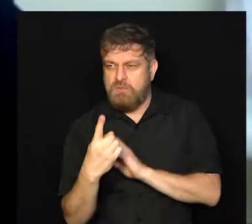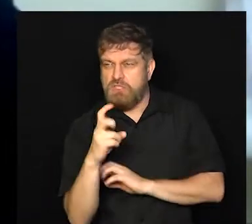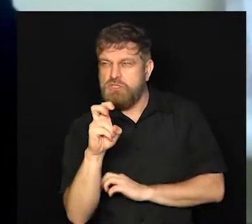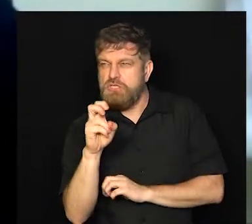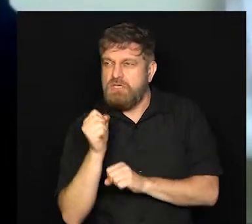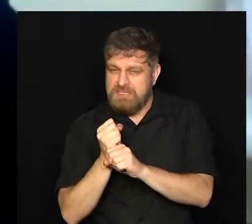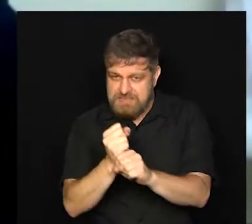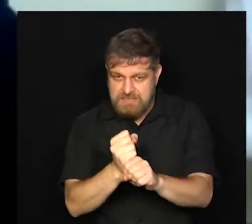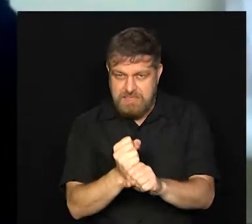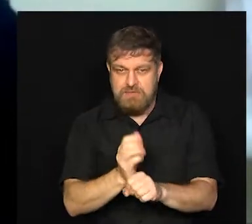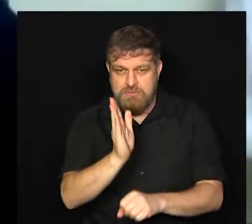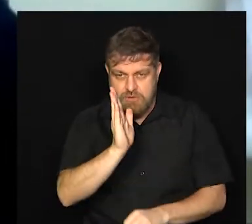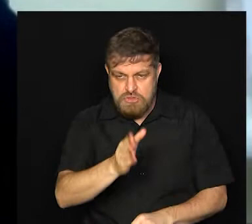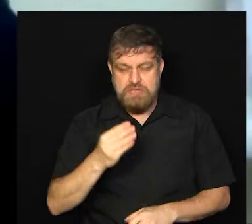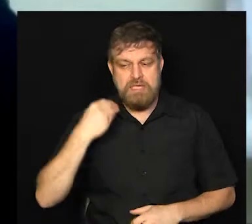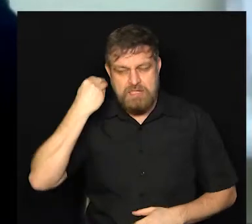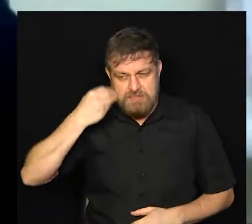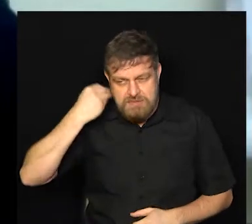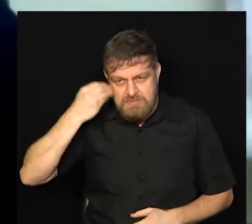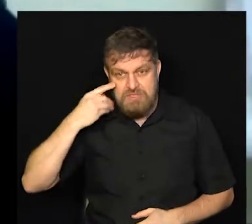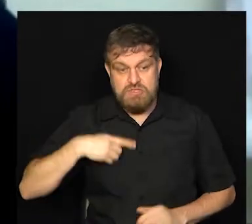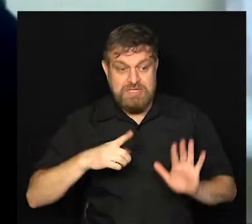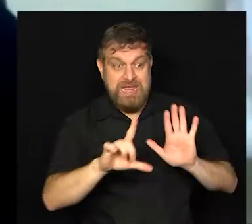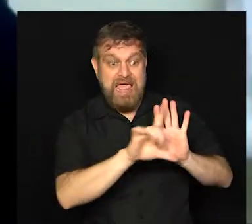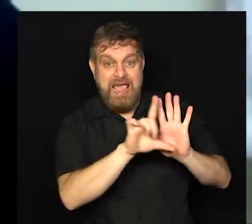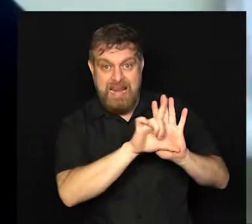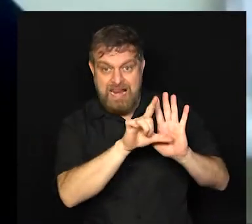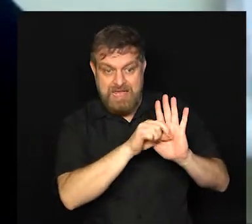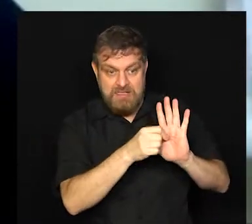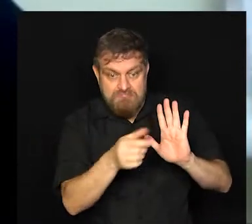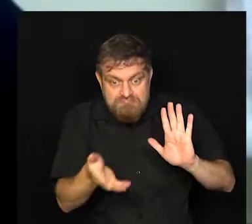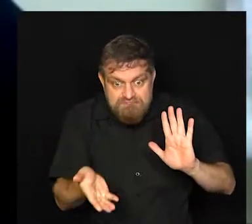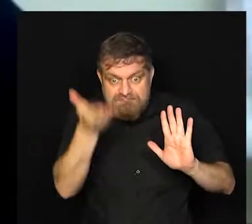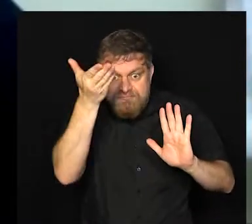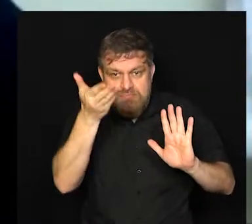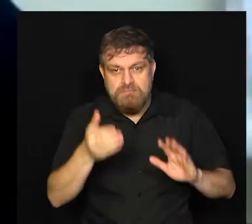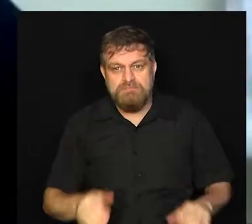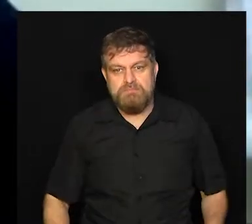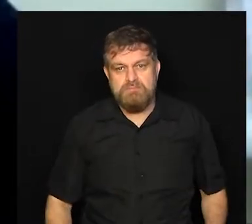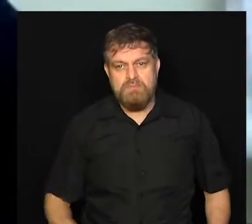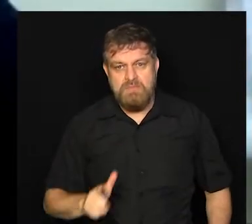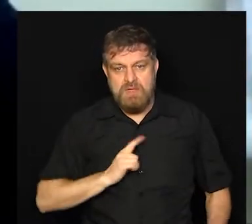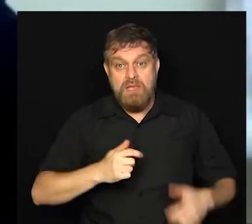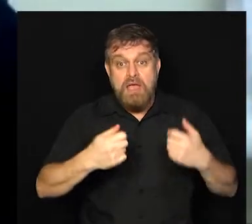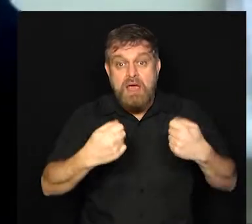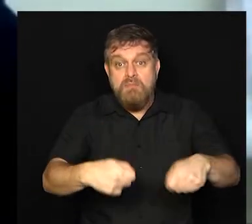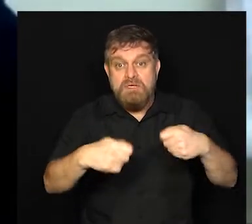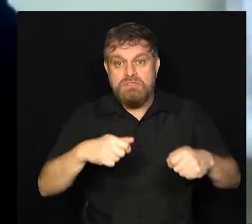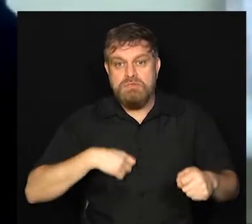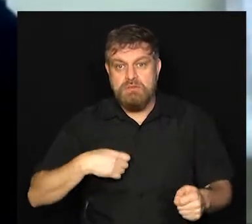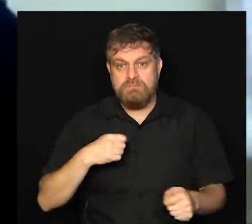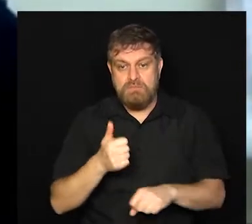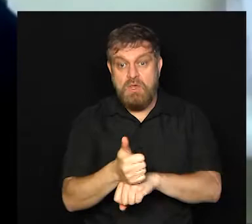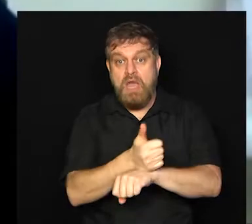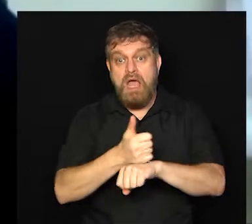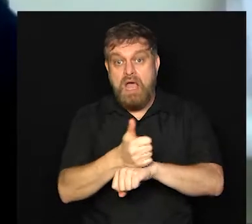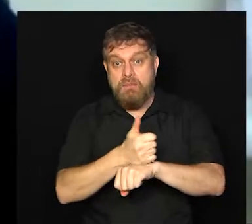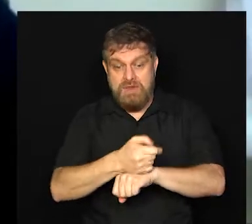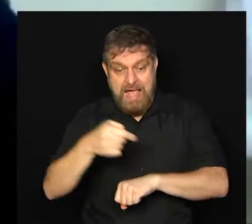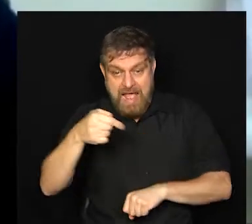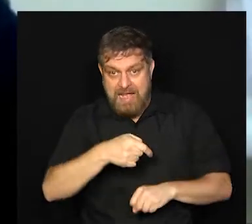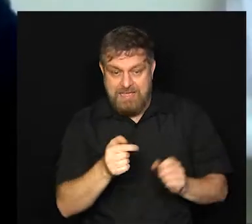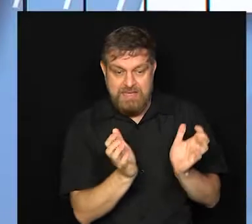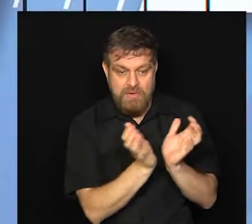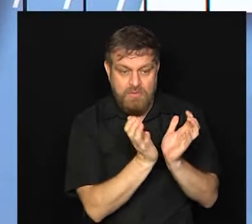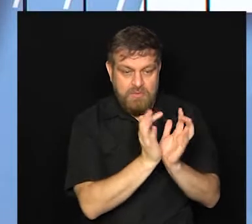de existência, até por conta das leis de incentivos, houve a necessidade de profissionalizar a organização, o trabalho